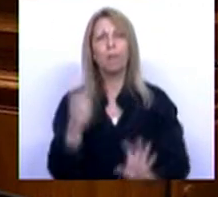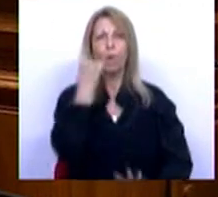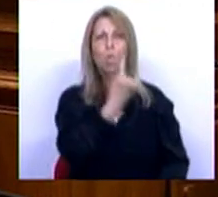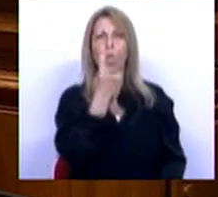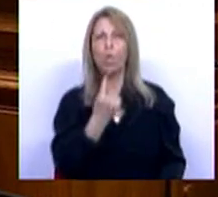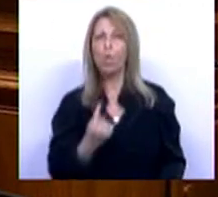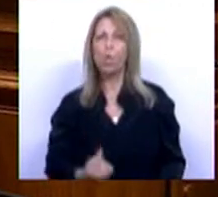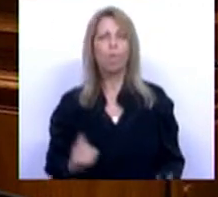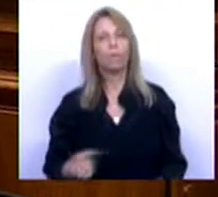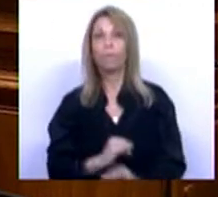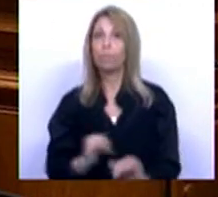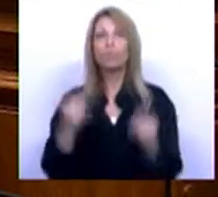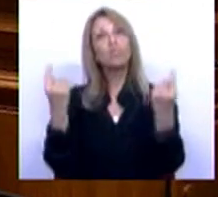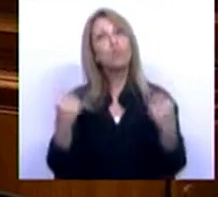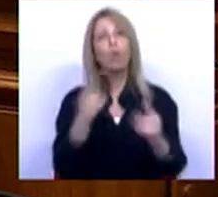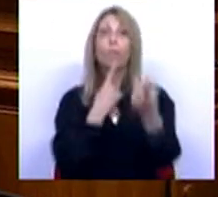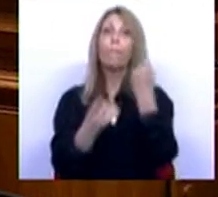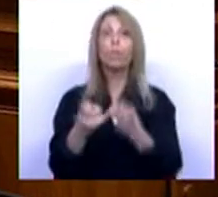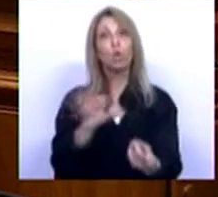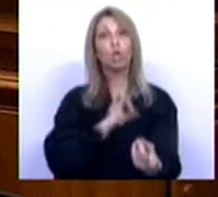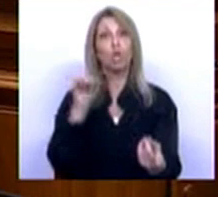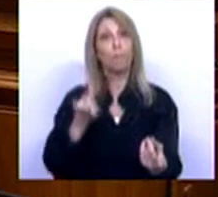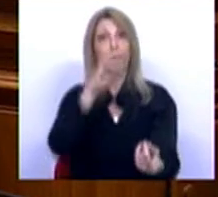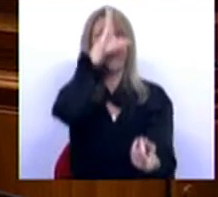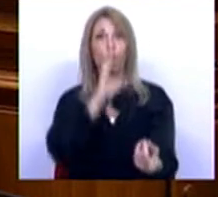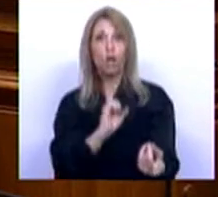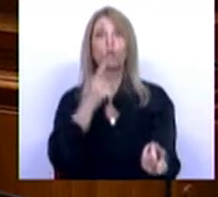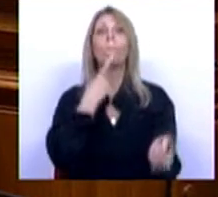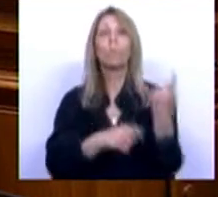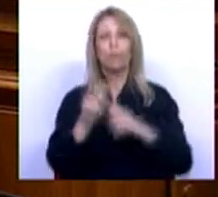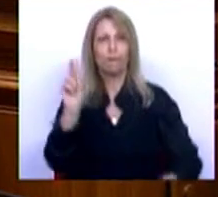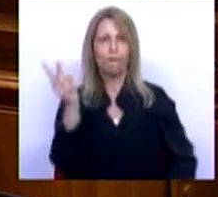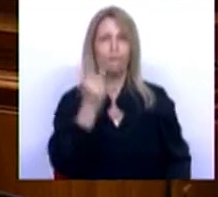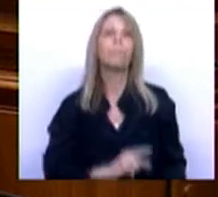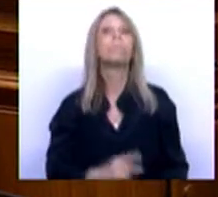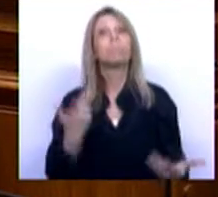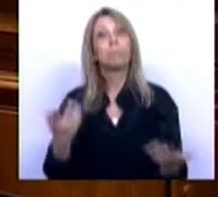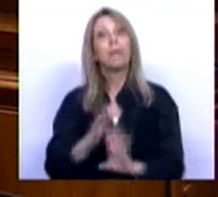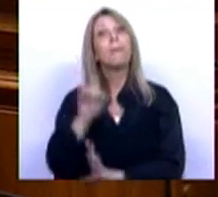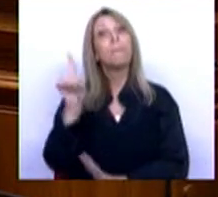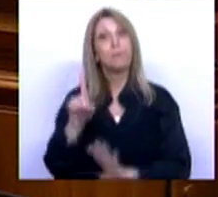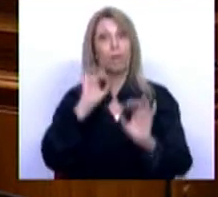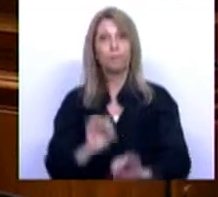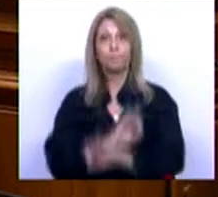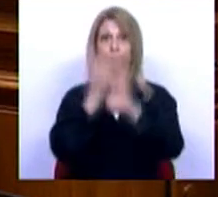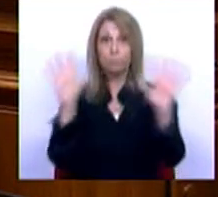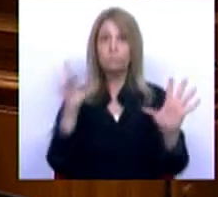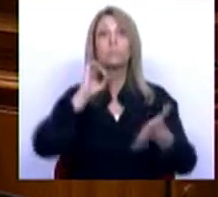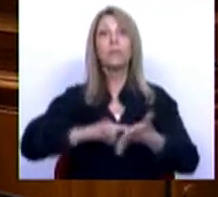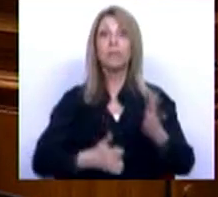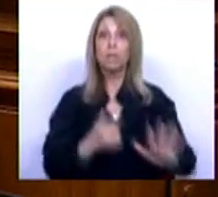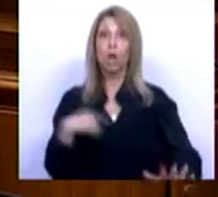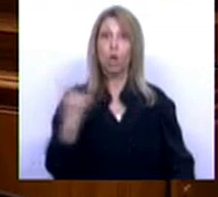Sr. Primeiro-Ministro mais duas questões. Em primeiro lugar, sendo evidente que é essencial à nossa proteção um